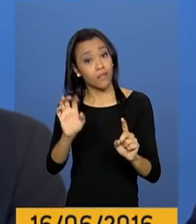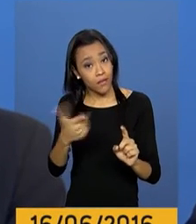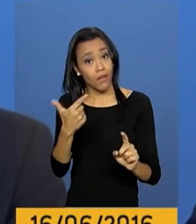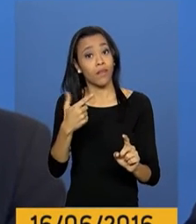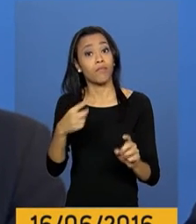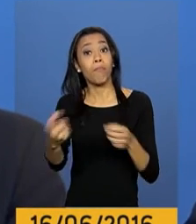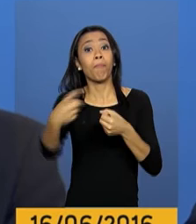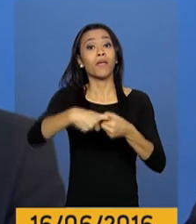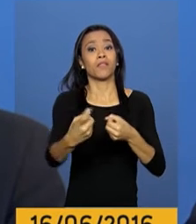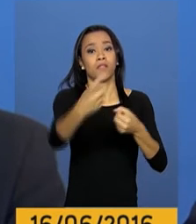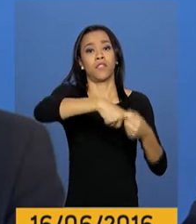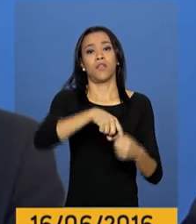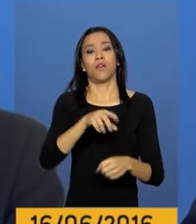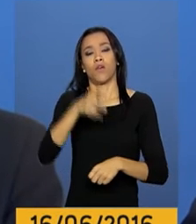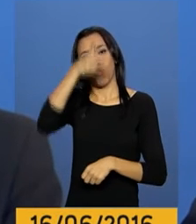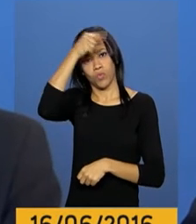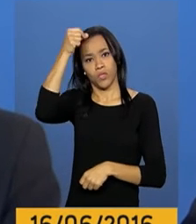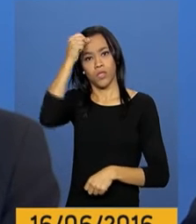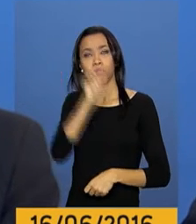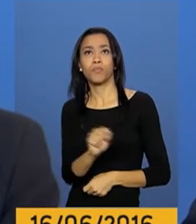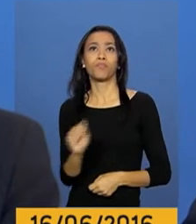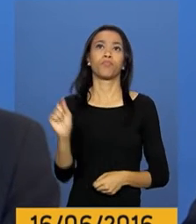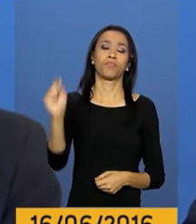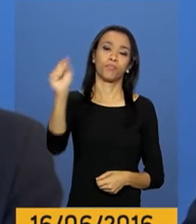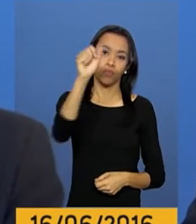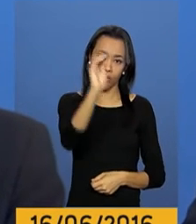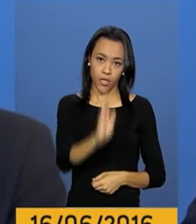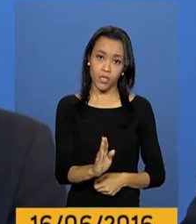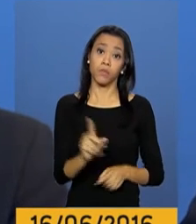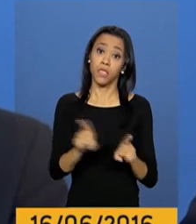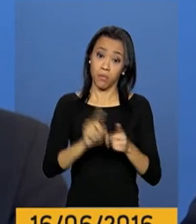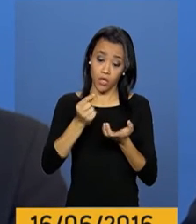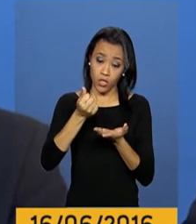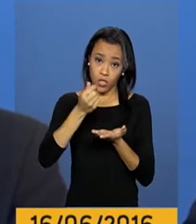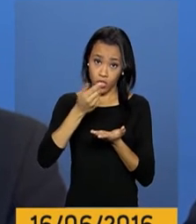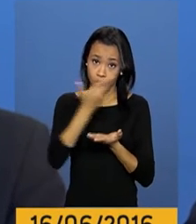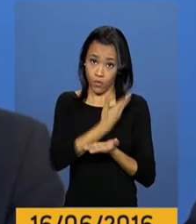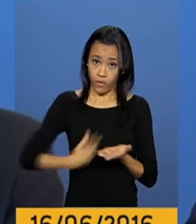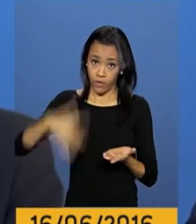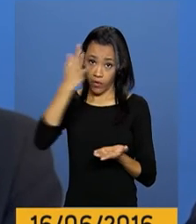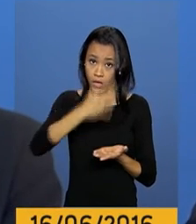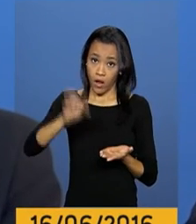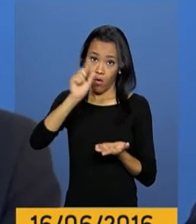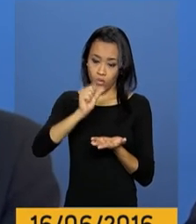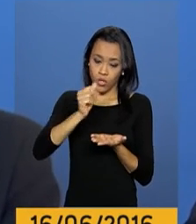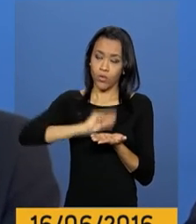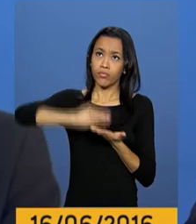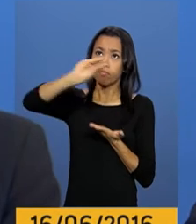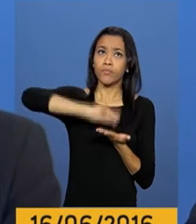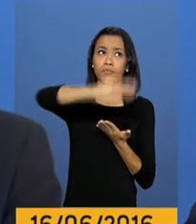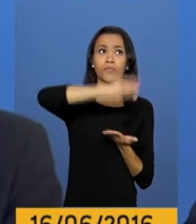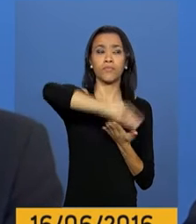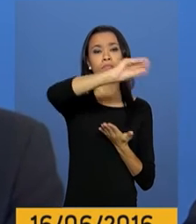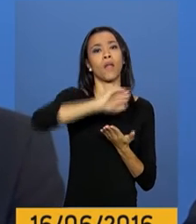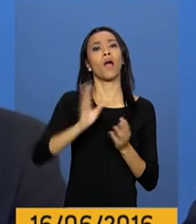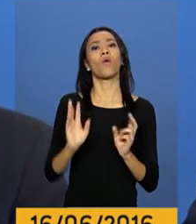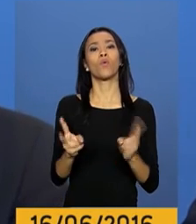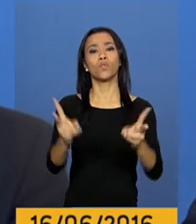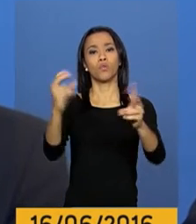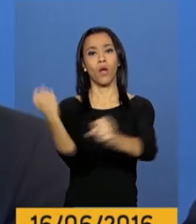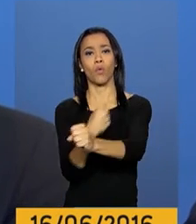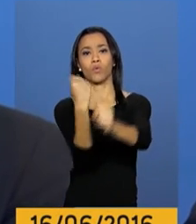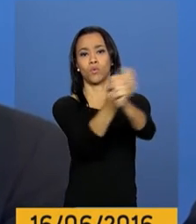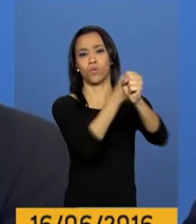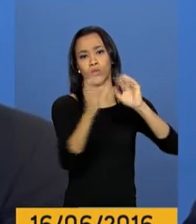os municípios do Brasil e repassando recursos também para a continuidade do programa de creches. Há